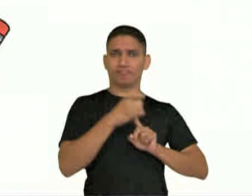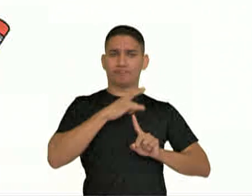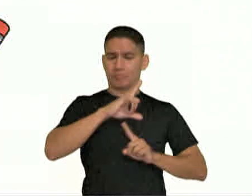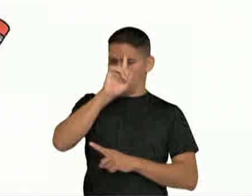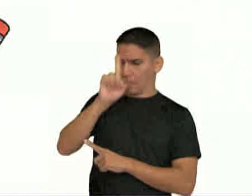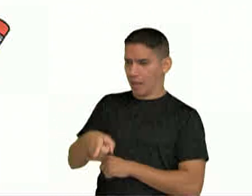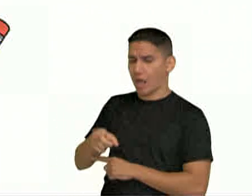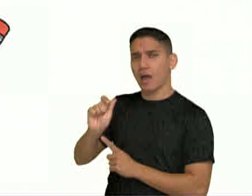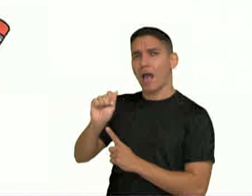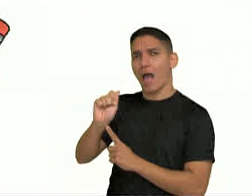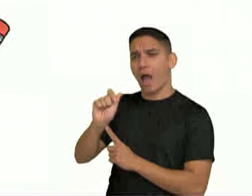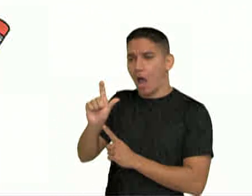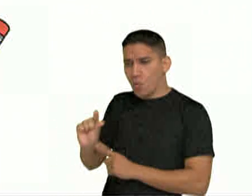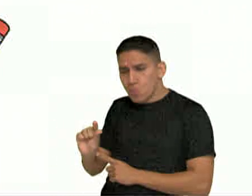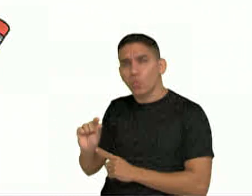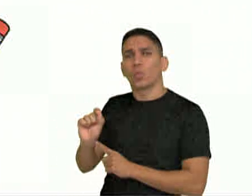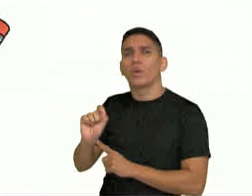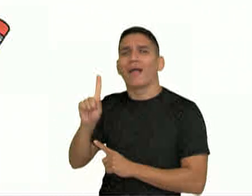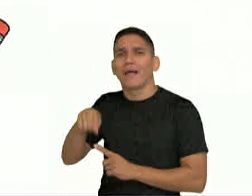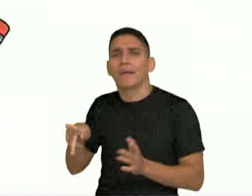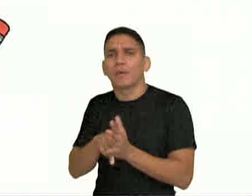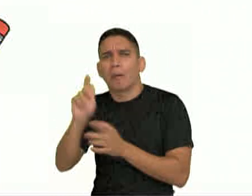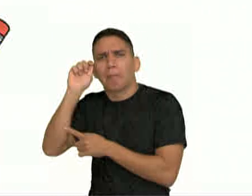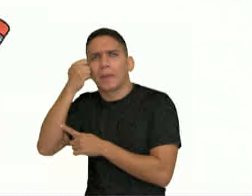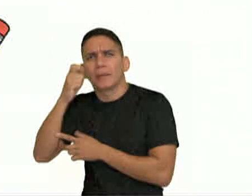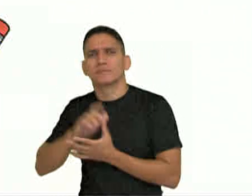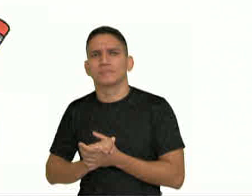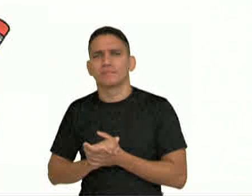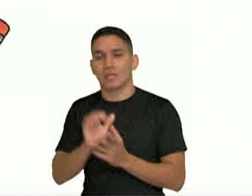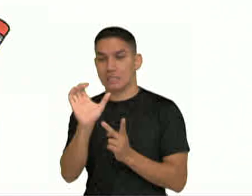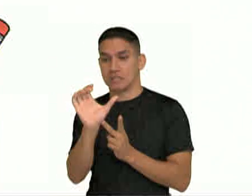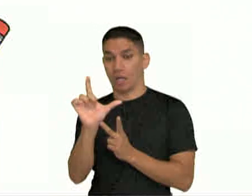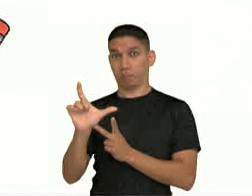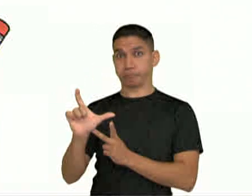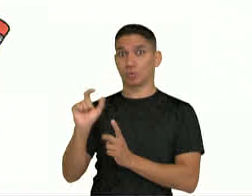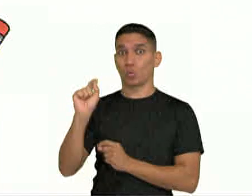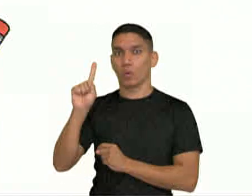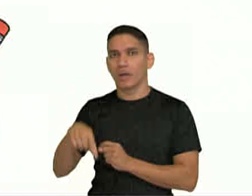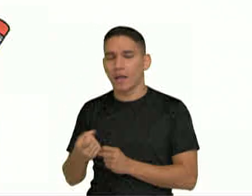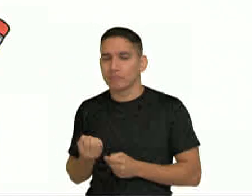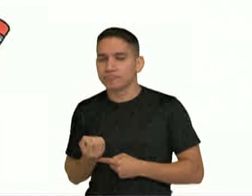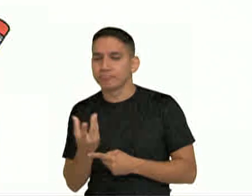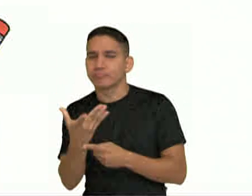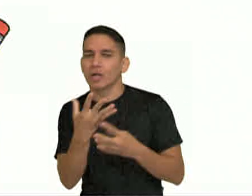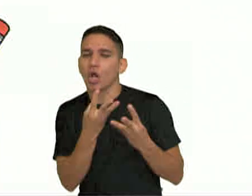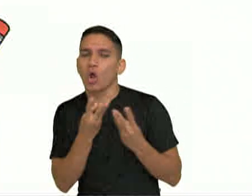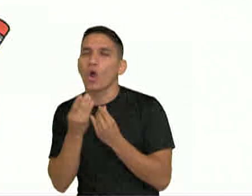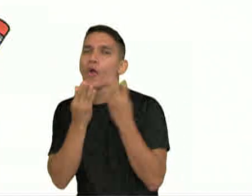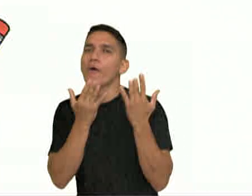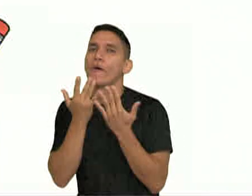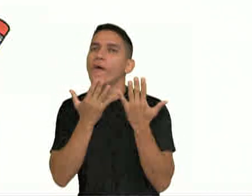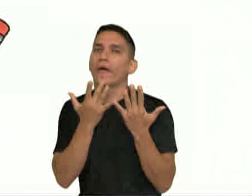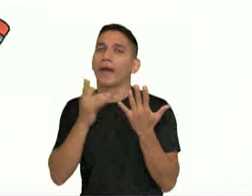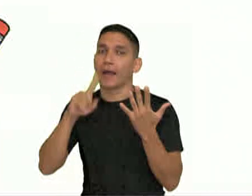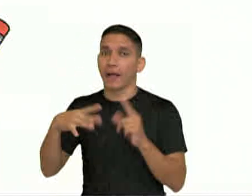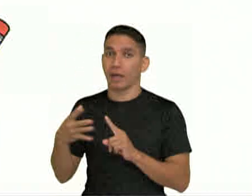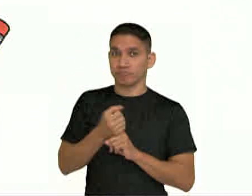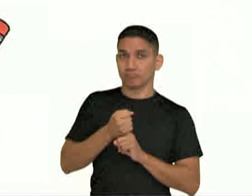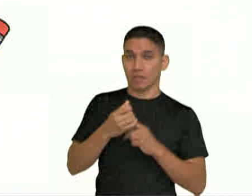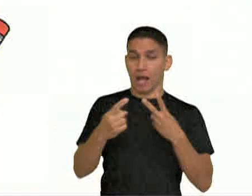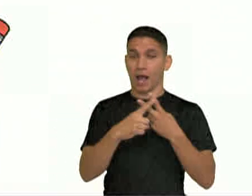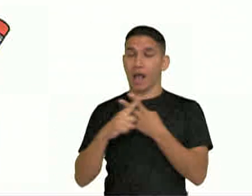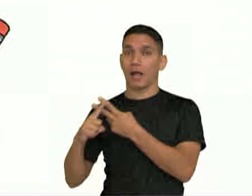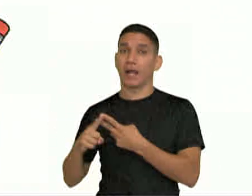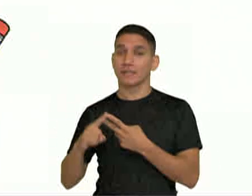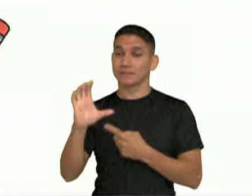azinho, que condiciona a coloração preta. O gene cesão determina a produção de pigmentos e é dominante sobre o seu alelo